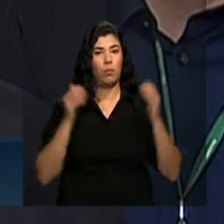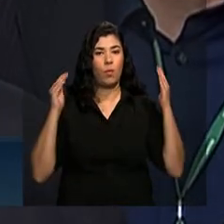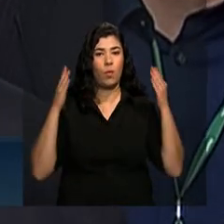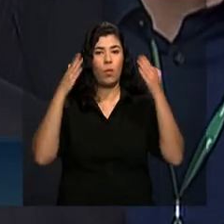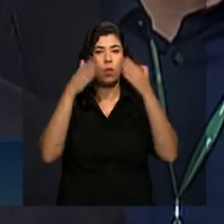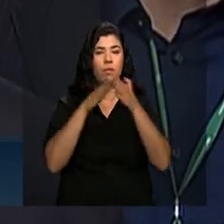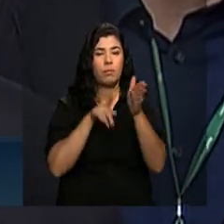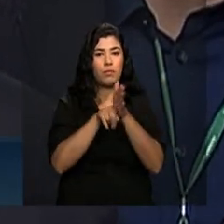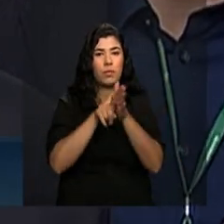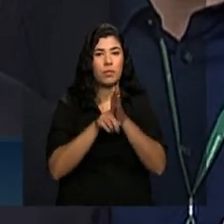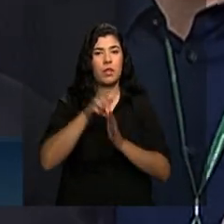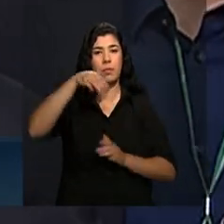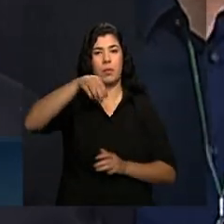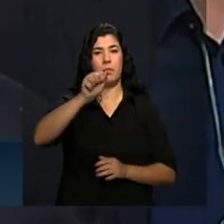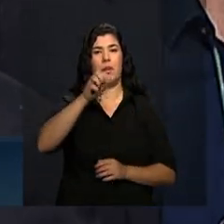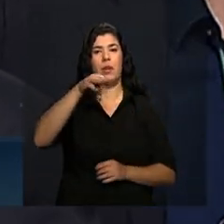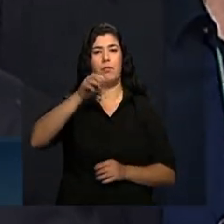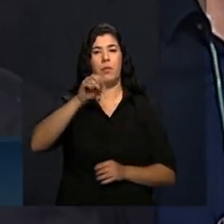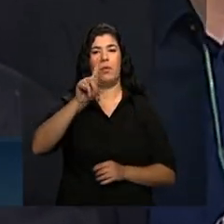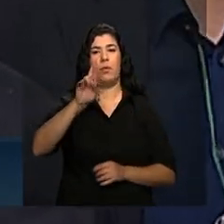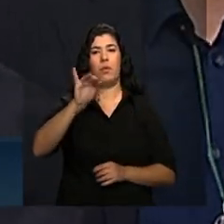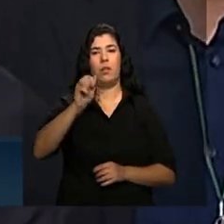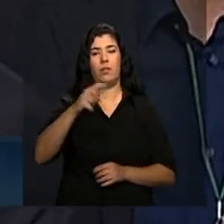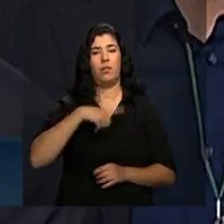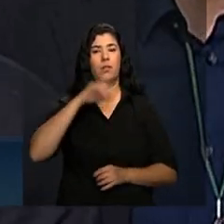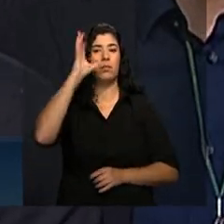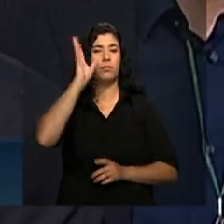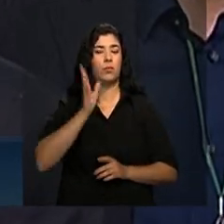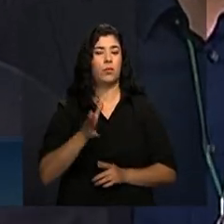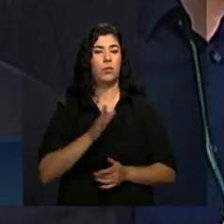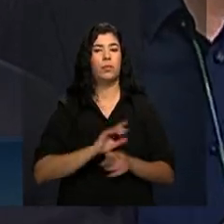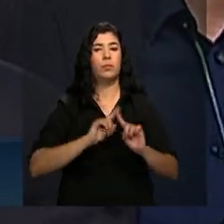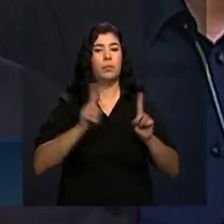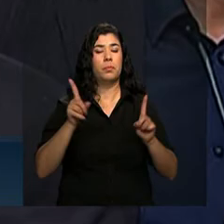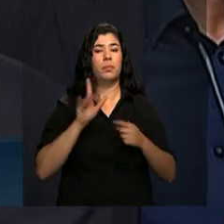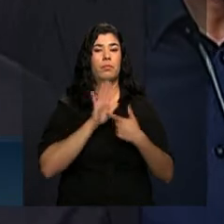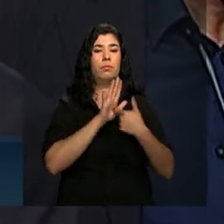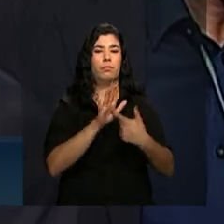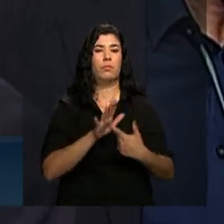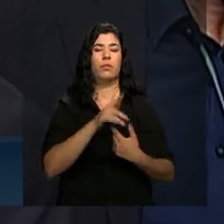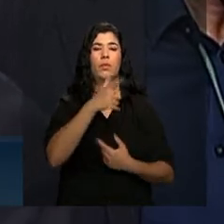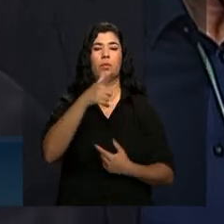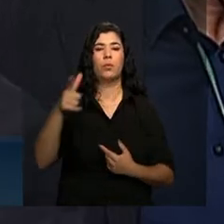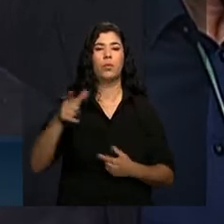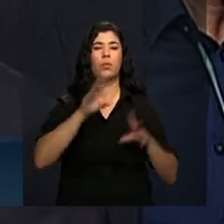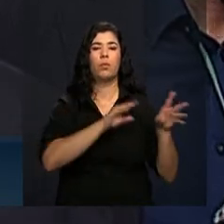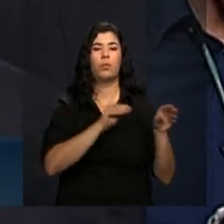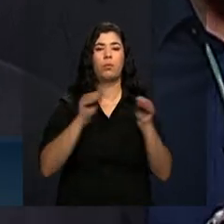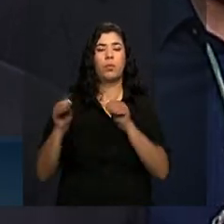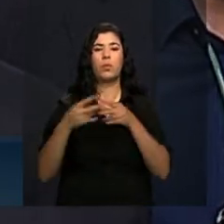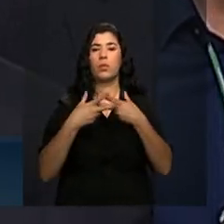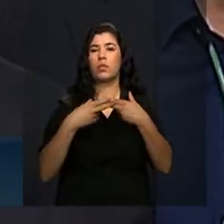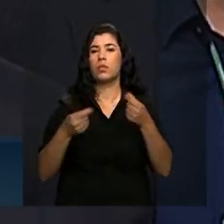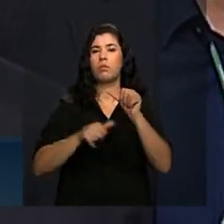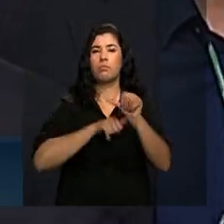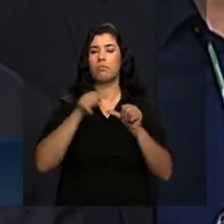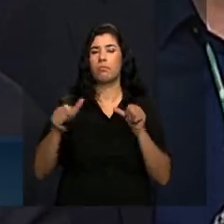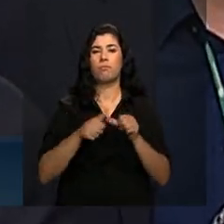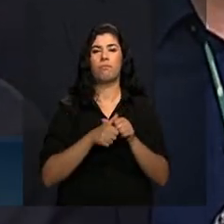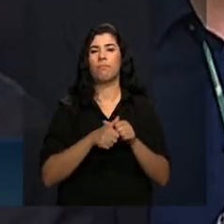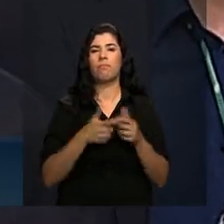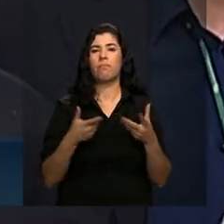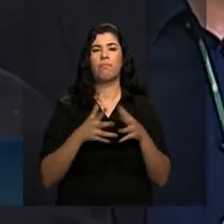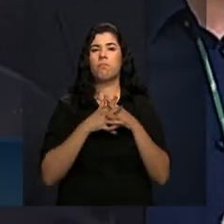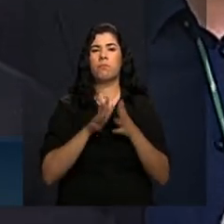nessa faixa etária. Ela é decisiva. Certo? Entretanto, trazer a outra mudança não implica na